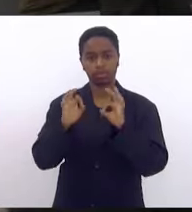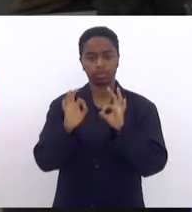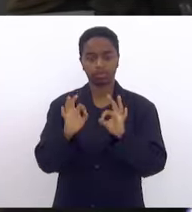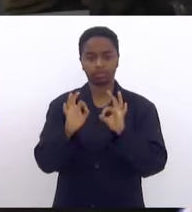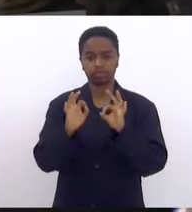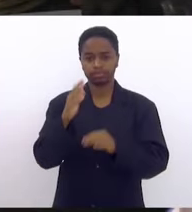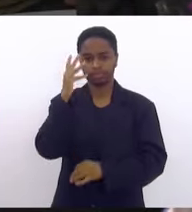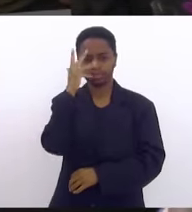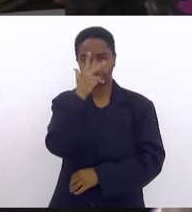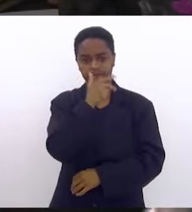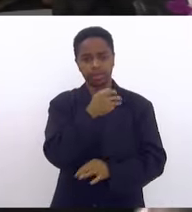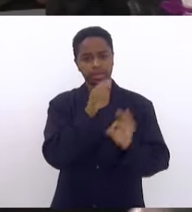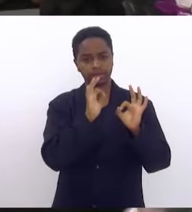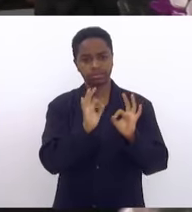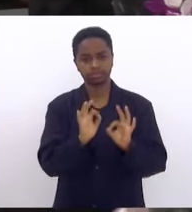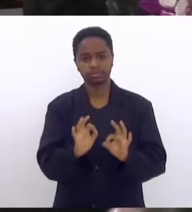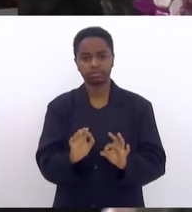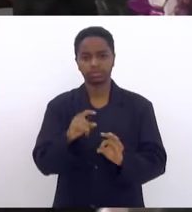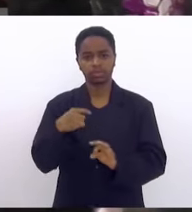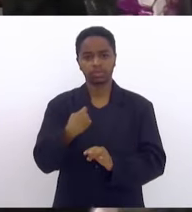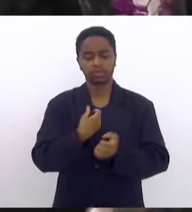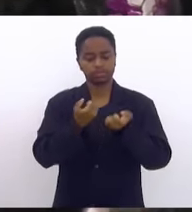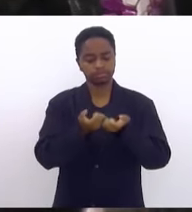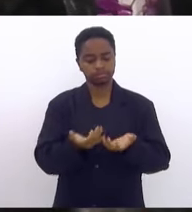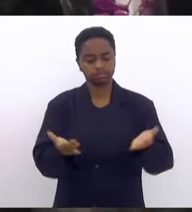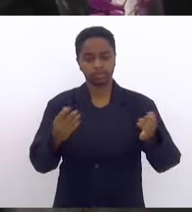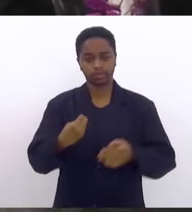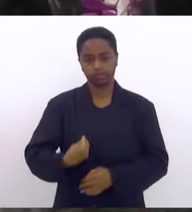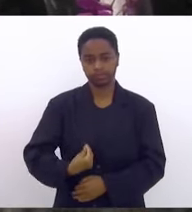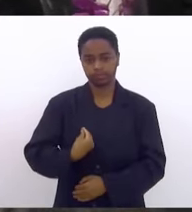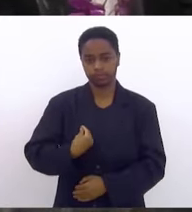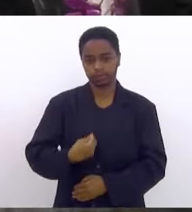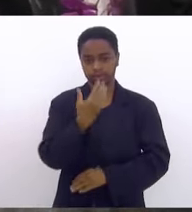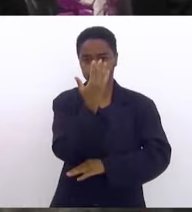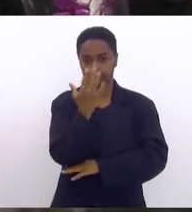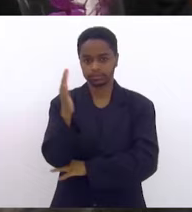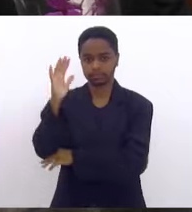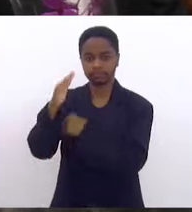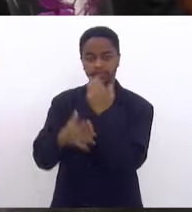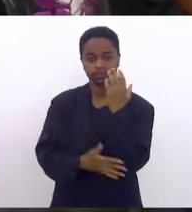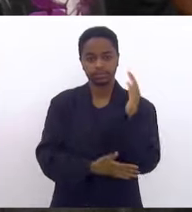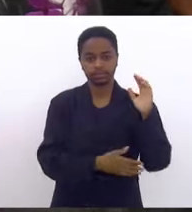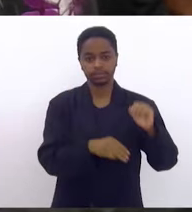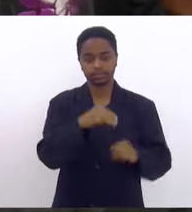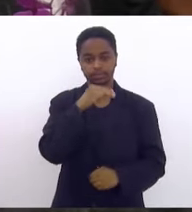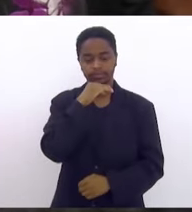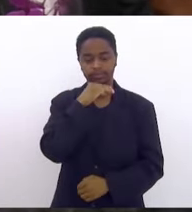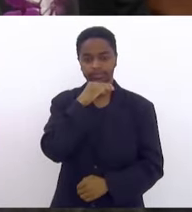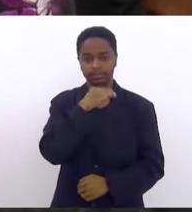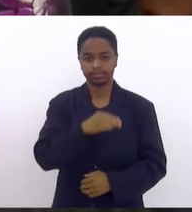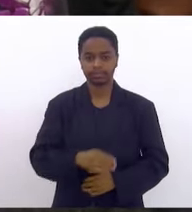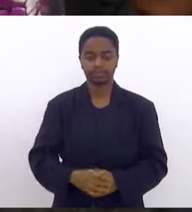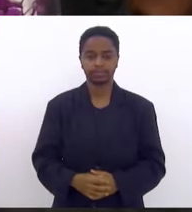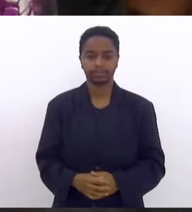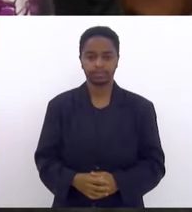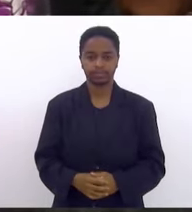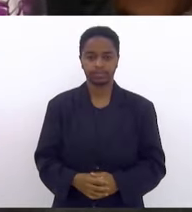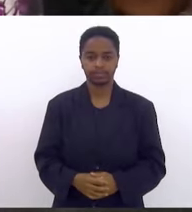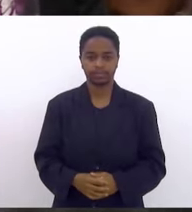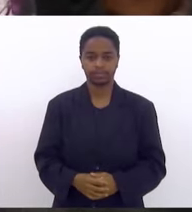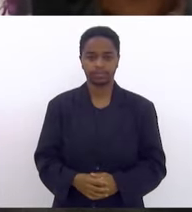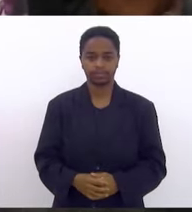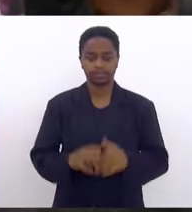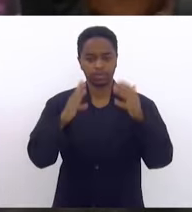Quanta beleza te deu a vida, a natureza, Mangaratiba.